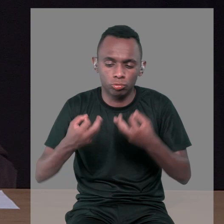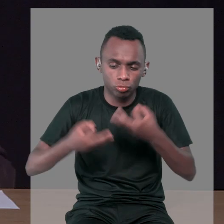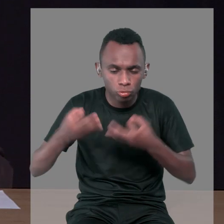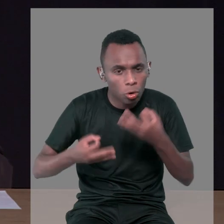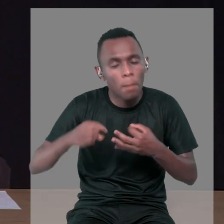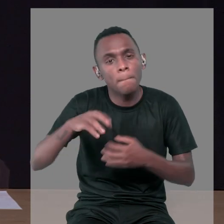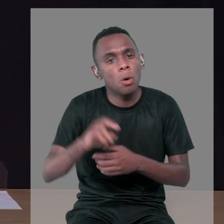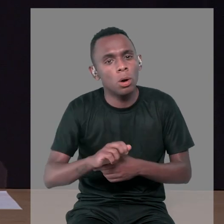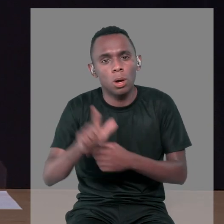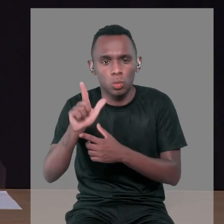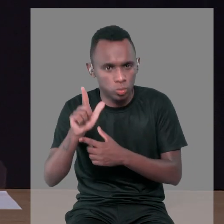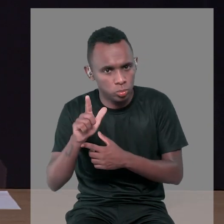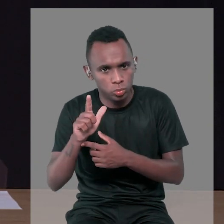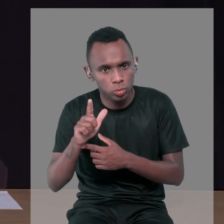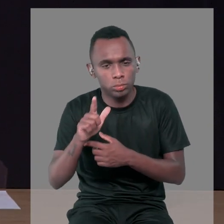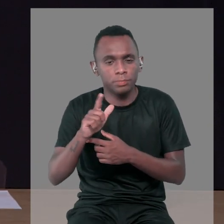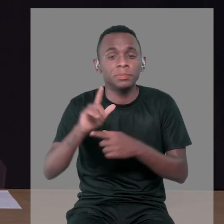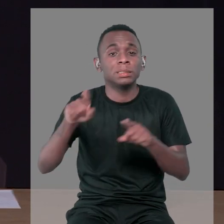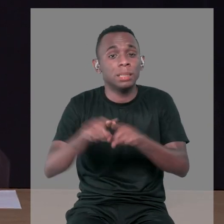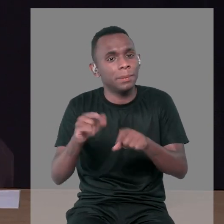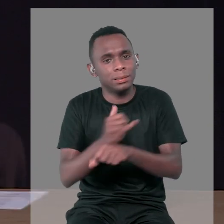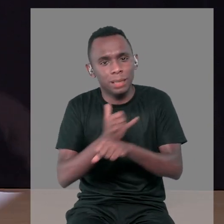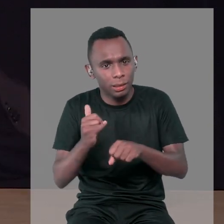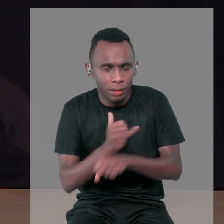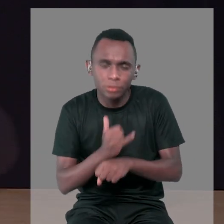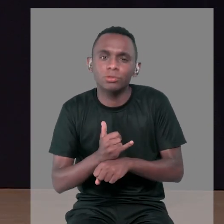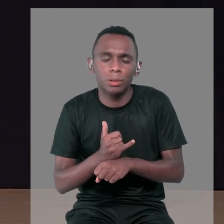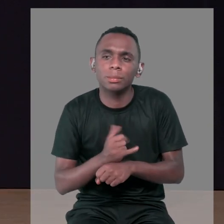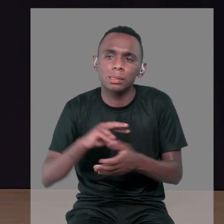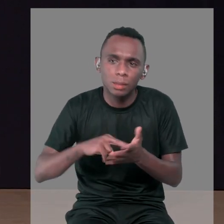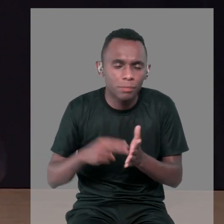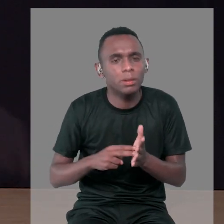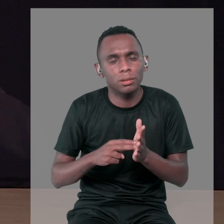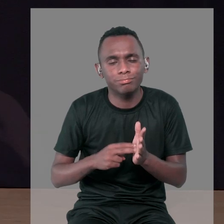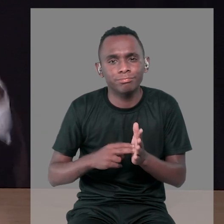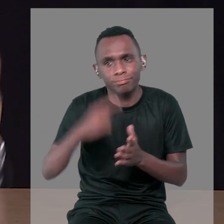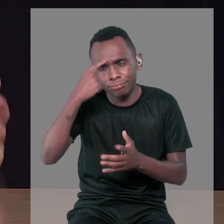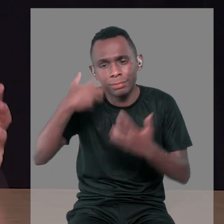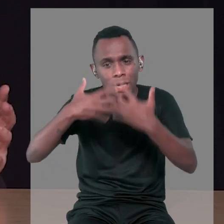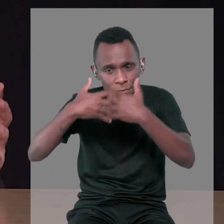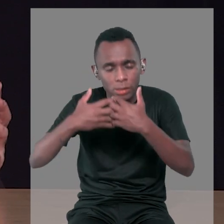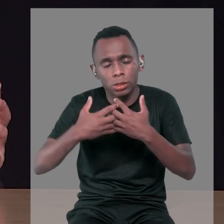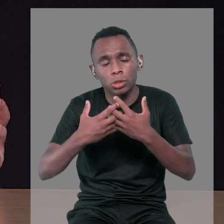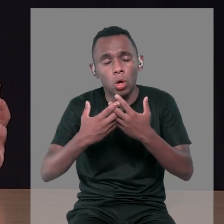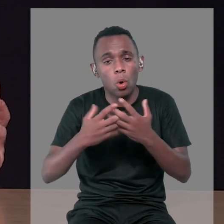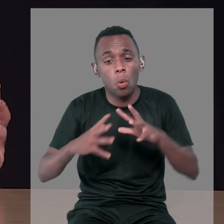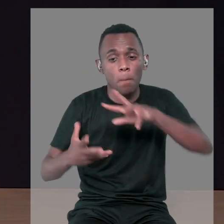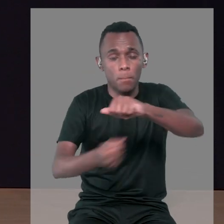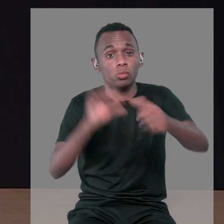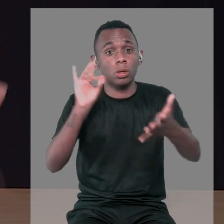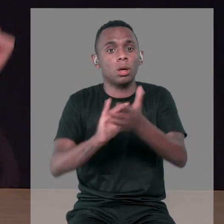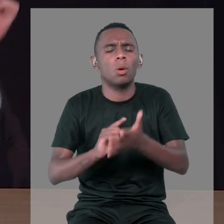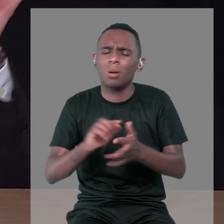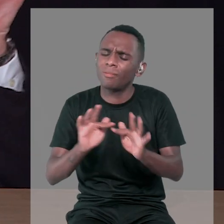conceitos estratégicos refletem o mundo real da mesma maneira. Essa é uma frase extraordinária.